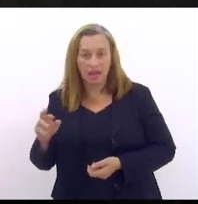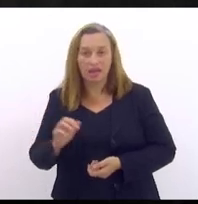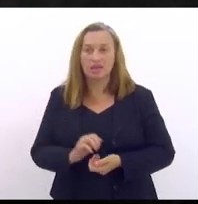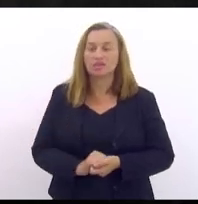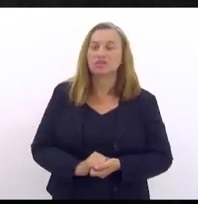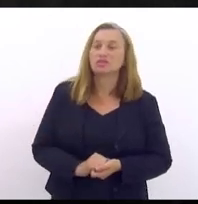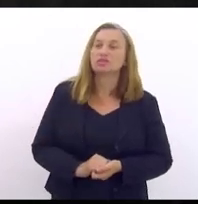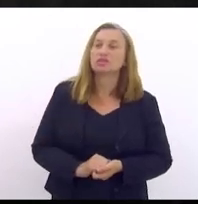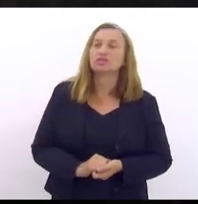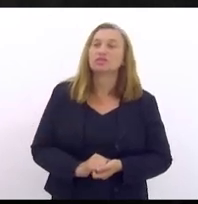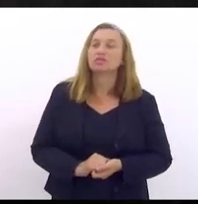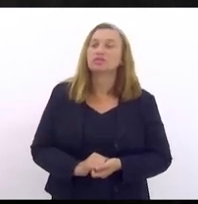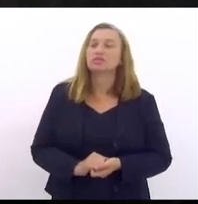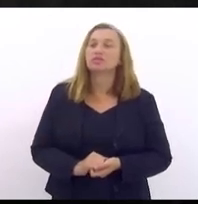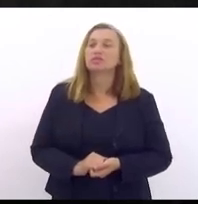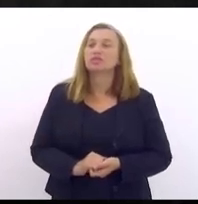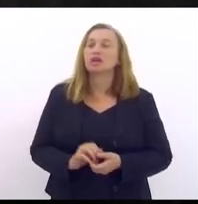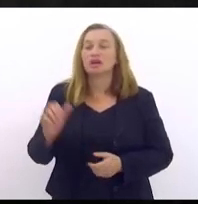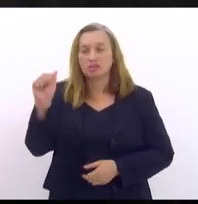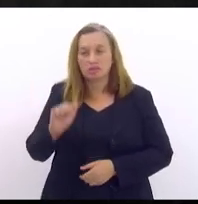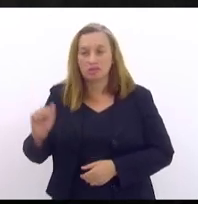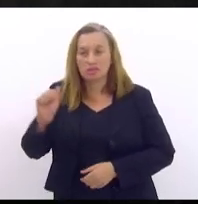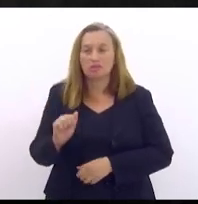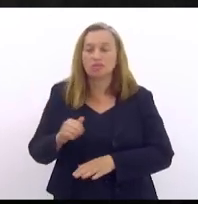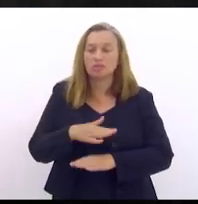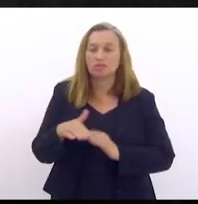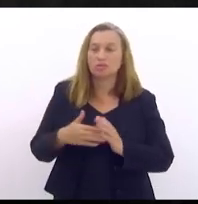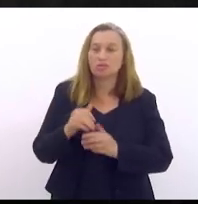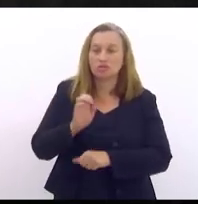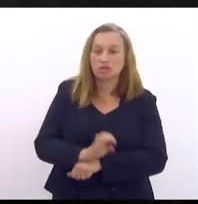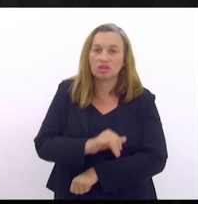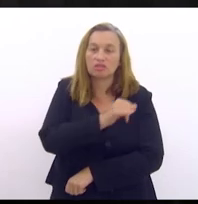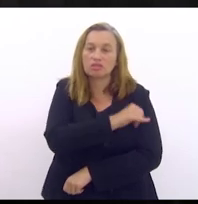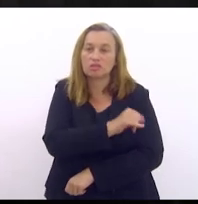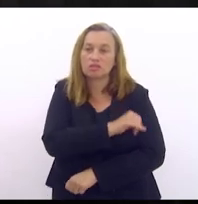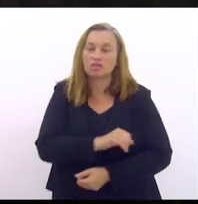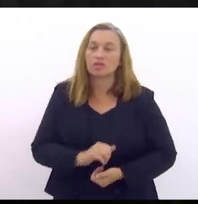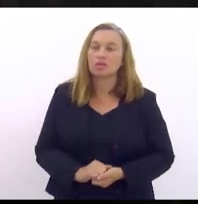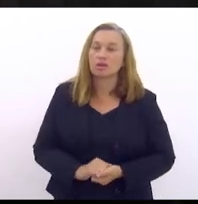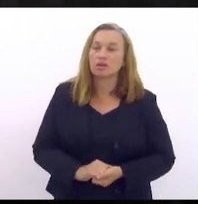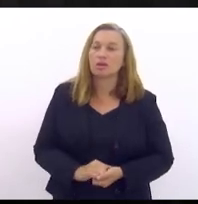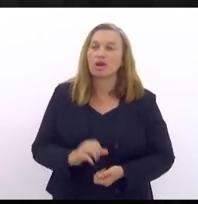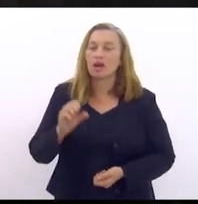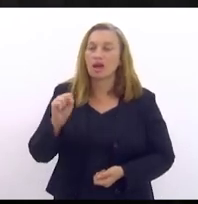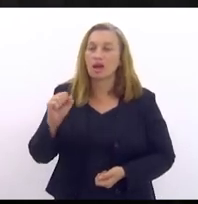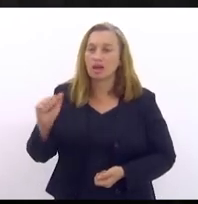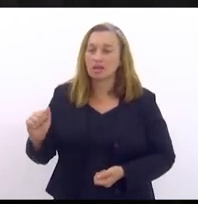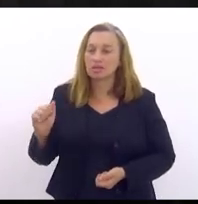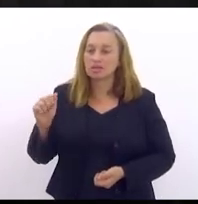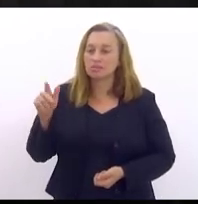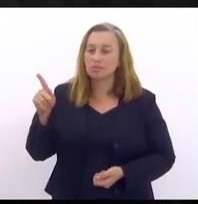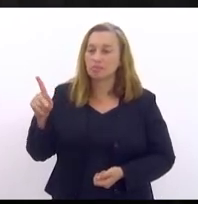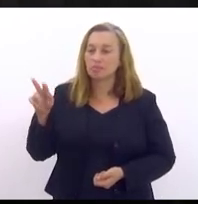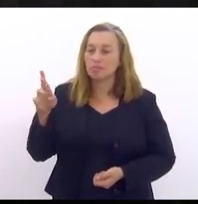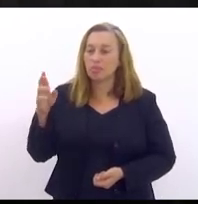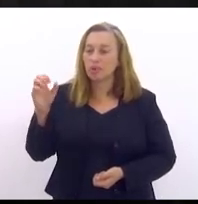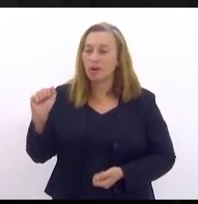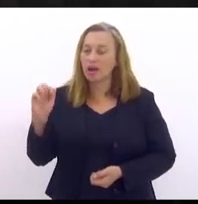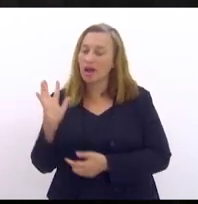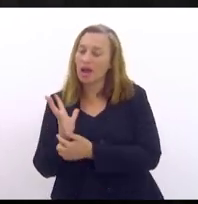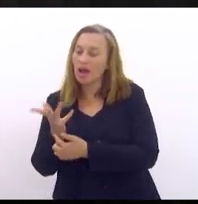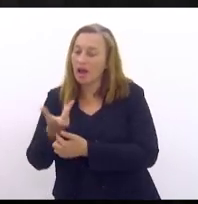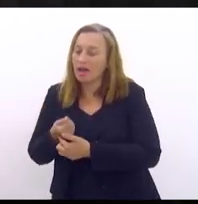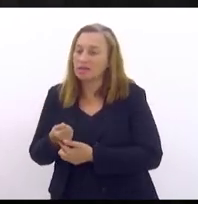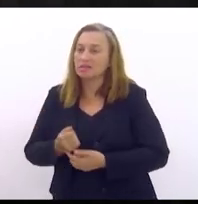Associação de Artesãos do Rio de todo o Estado do Rio de Janeiro, a ASPROARTE, que é a Associação dos Produtores de Arte de Paulo de